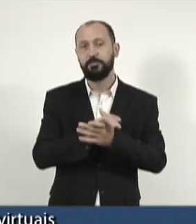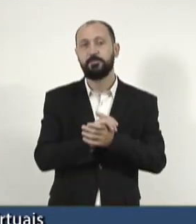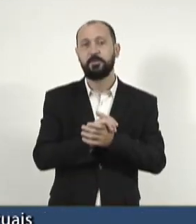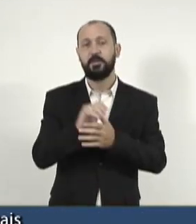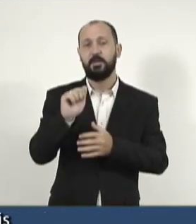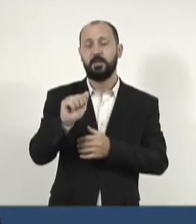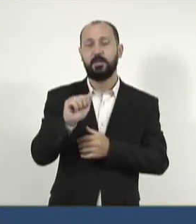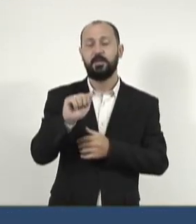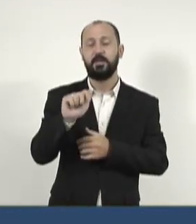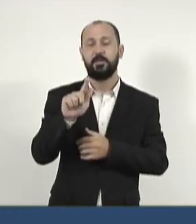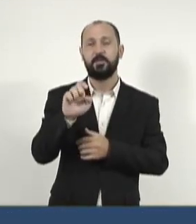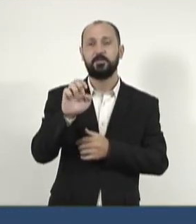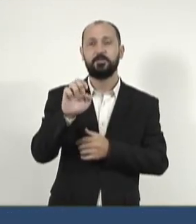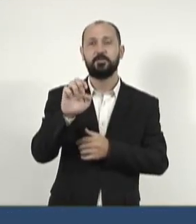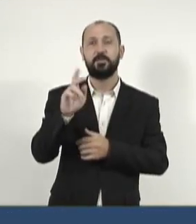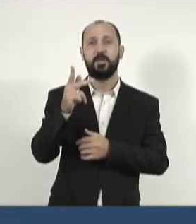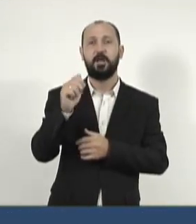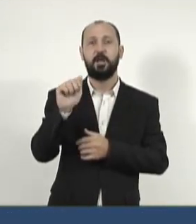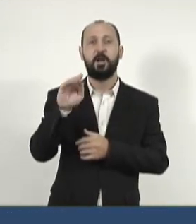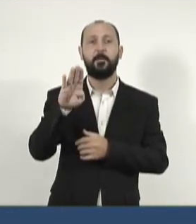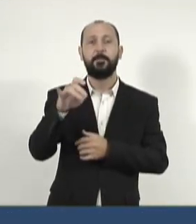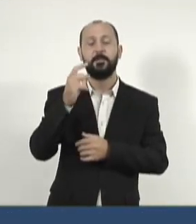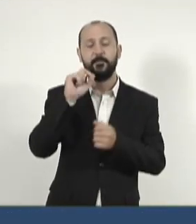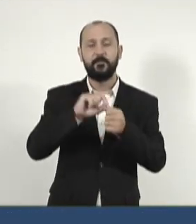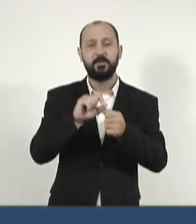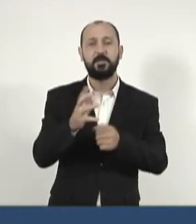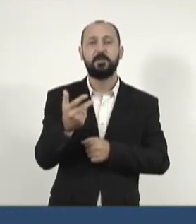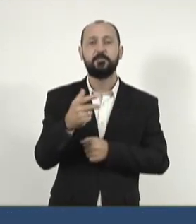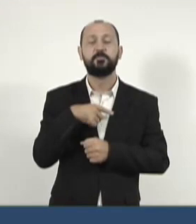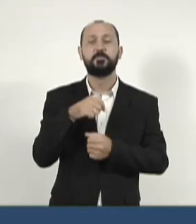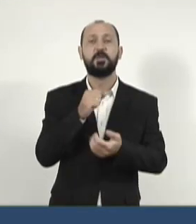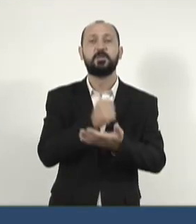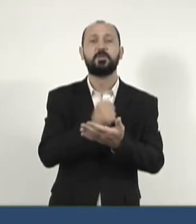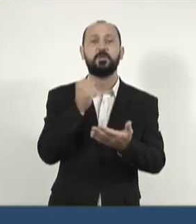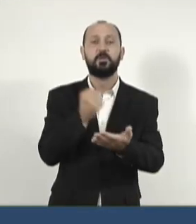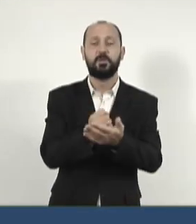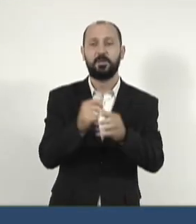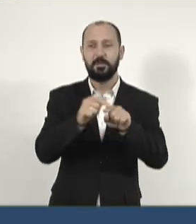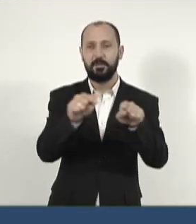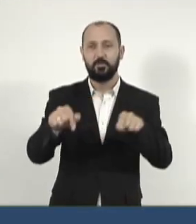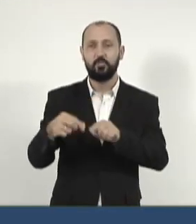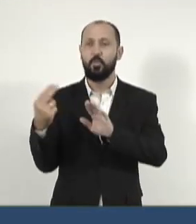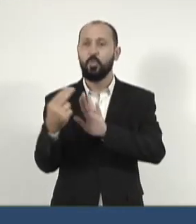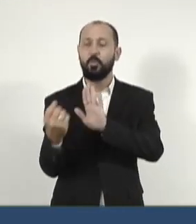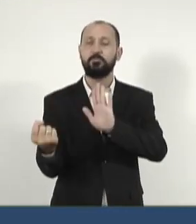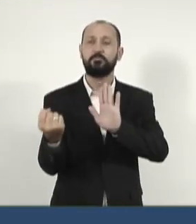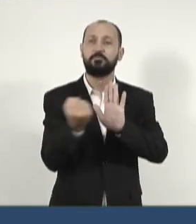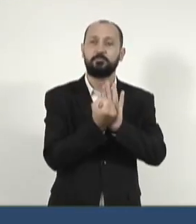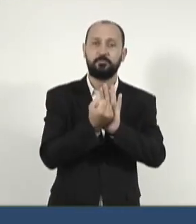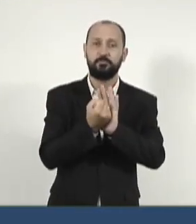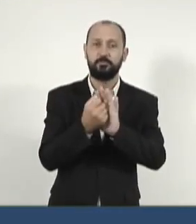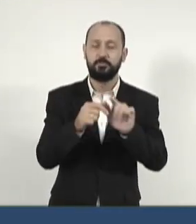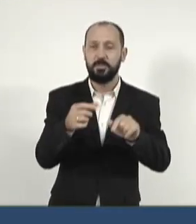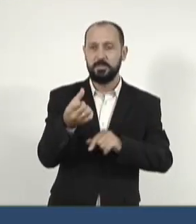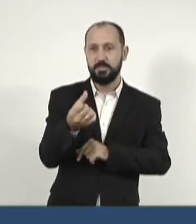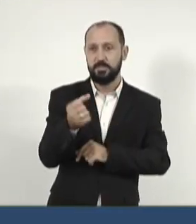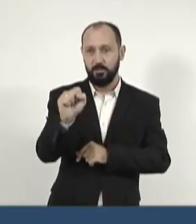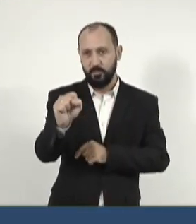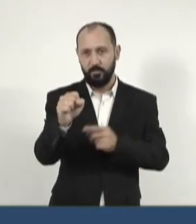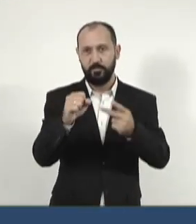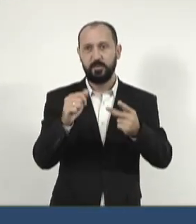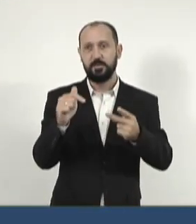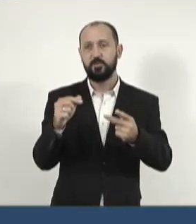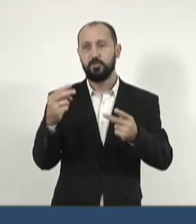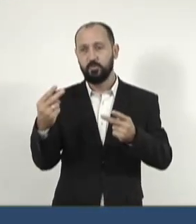a AGEAB, solicitando agilidade no processo de regularização fundiária das quadras